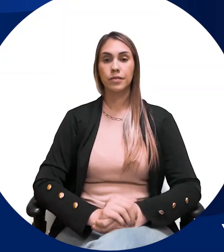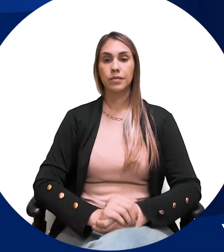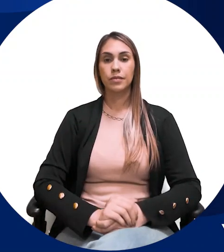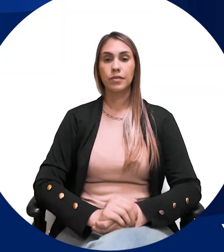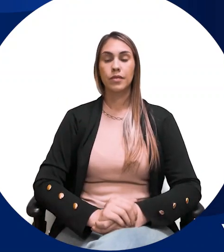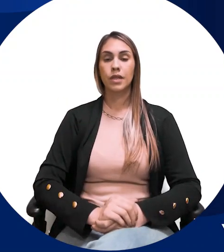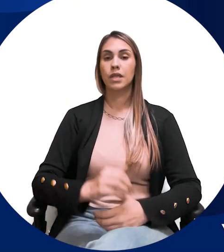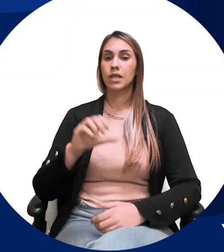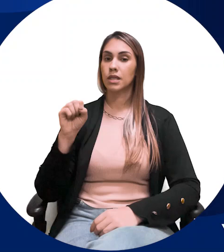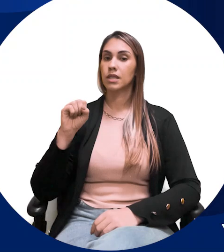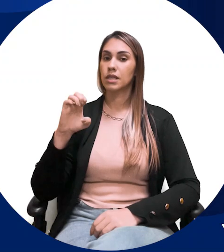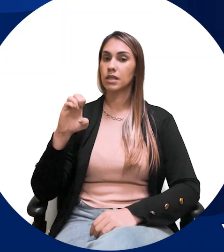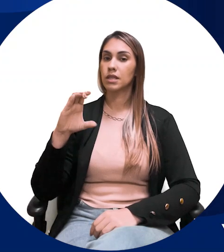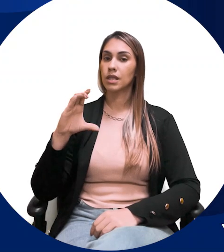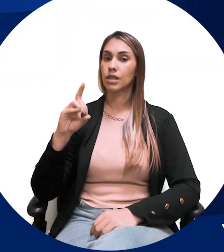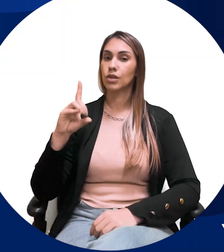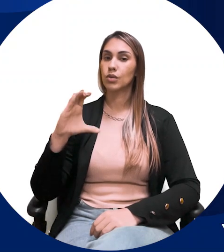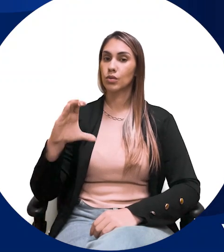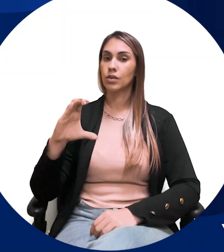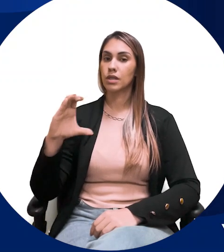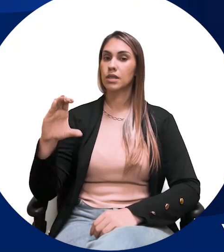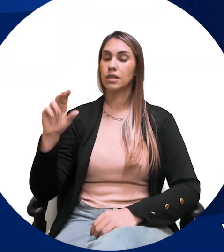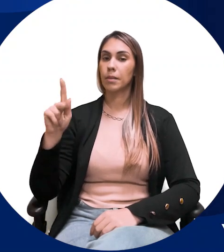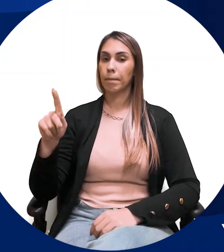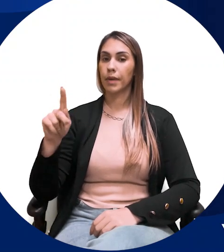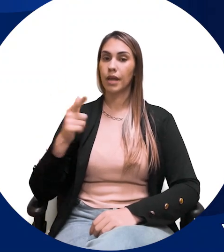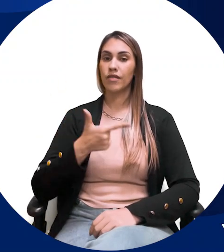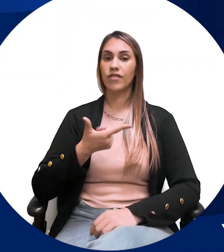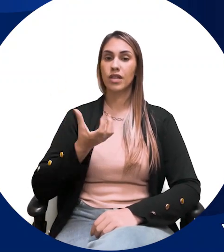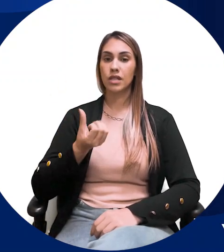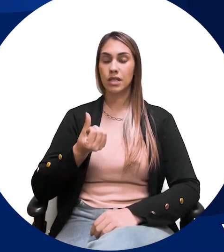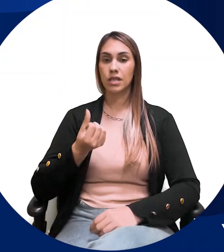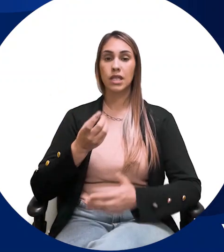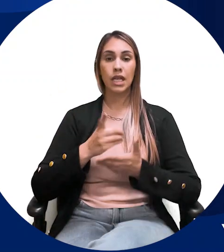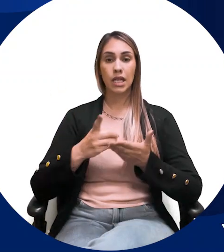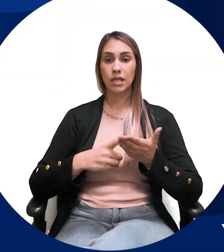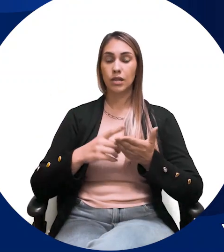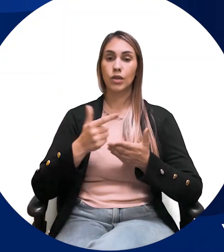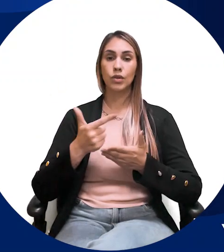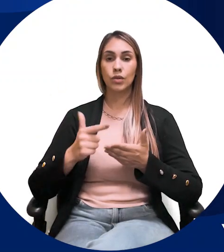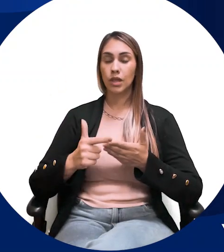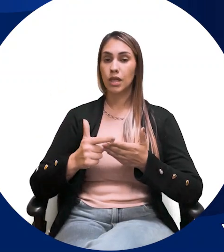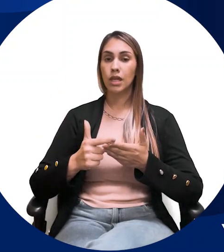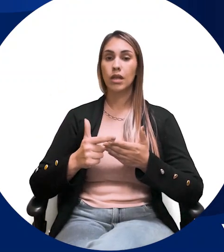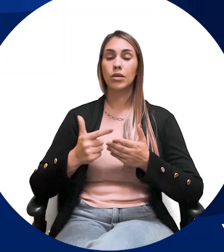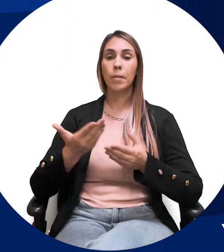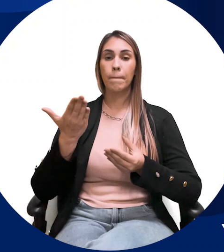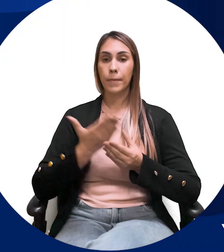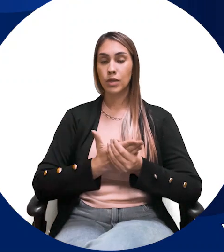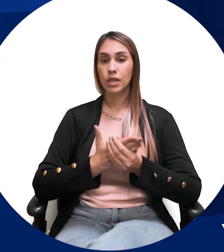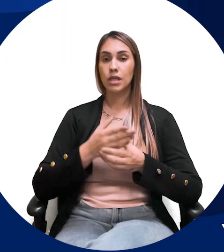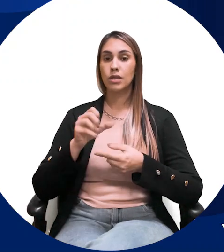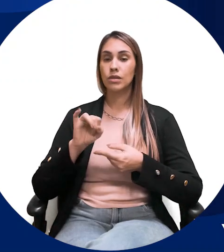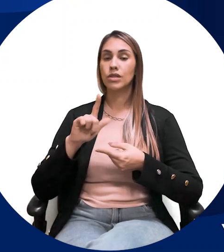de Convênios e Prestação de Contas, SEDUC-CCP. 26. Declaração de nada consta, solicitada